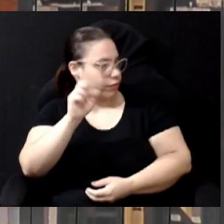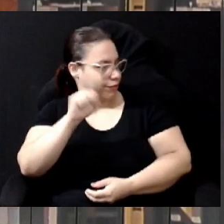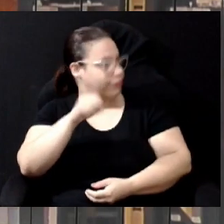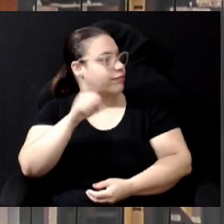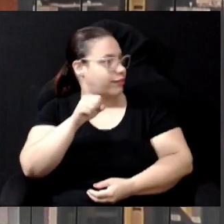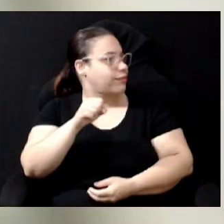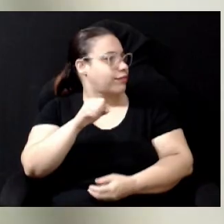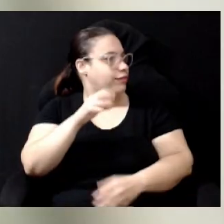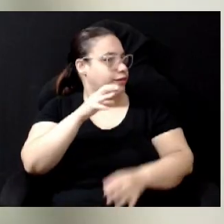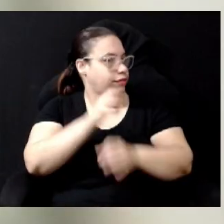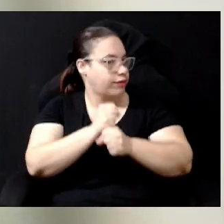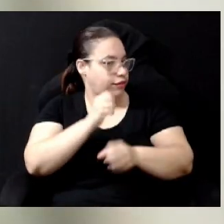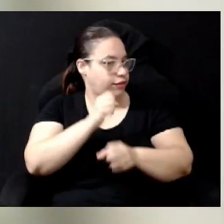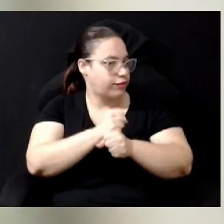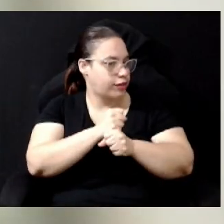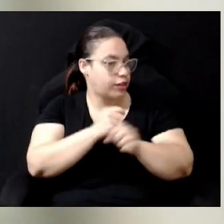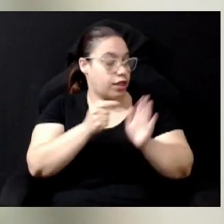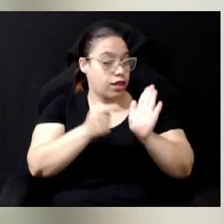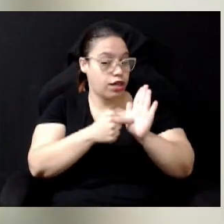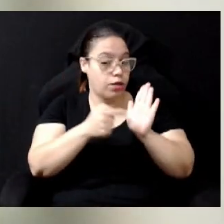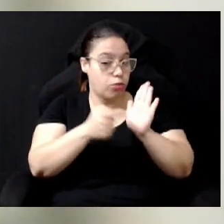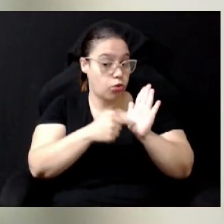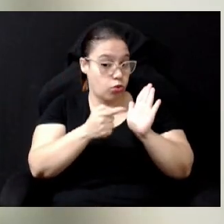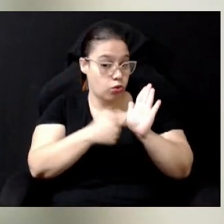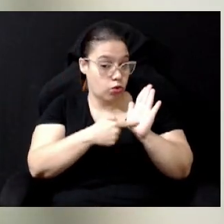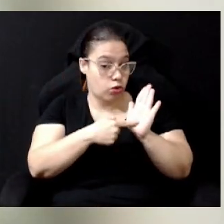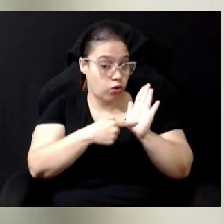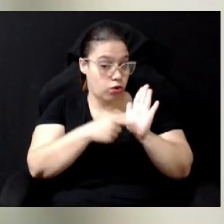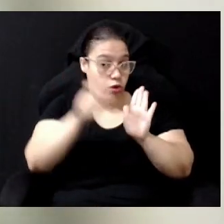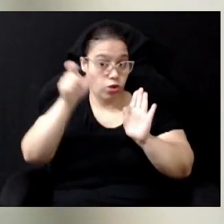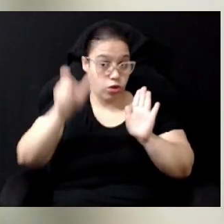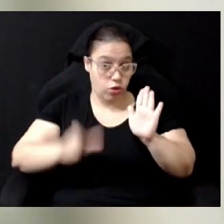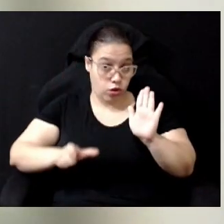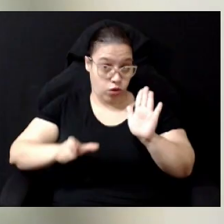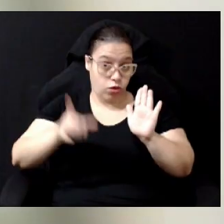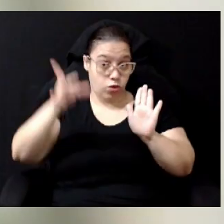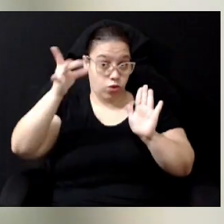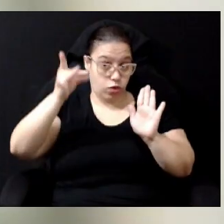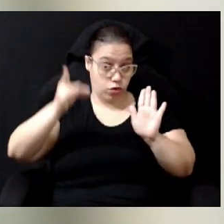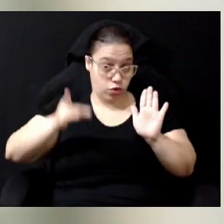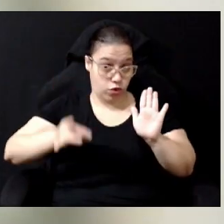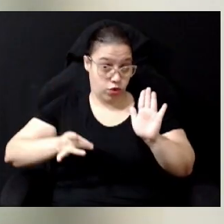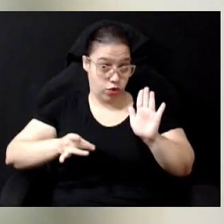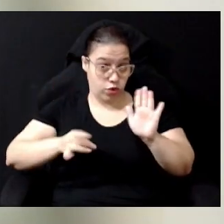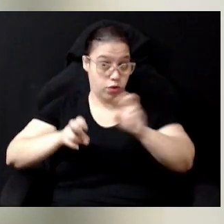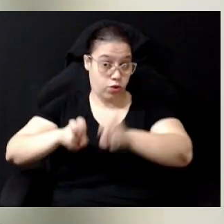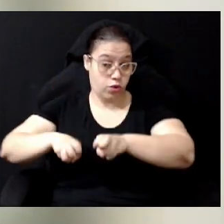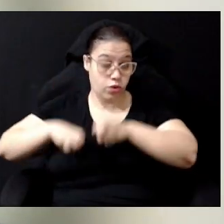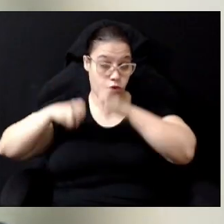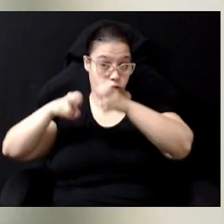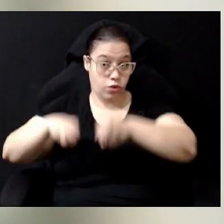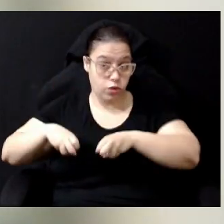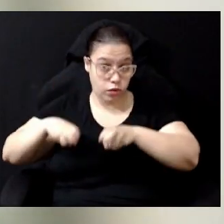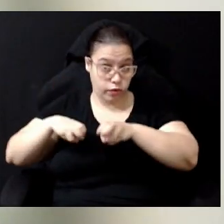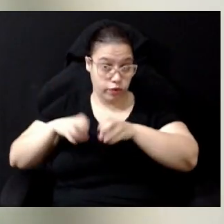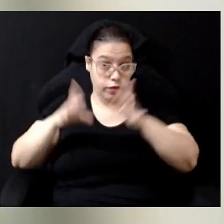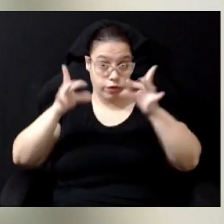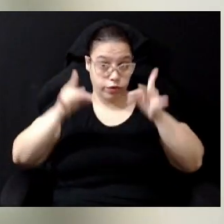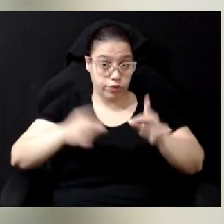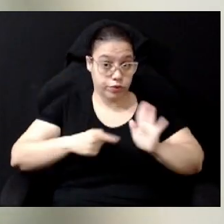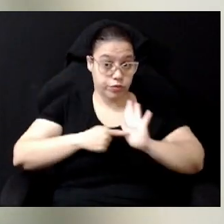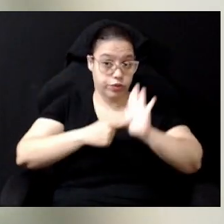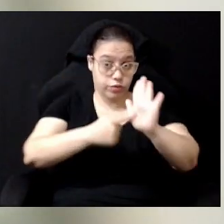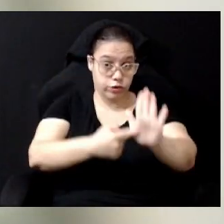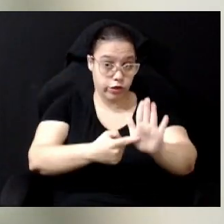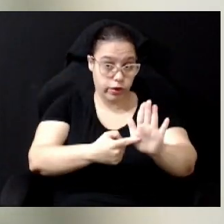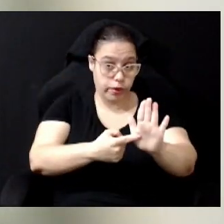Exatamente. Então, a calculadora ela expressa o perfil de um talhão específico ou de uma fazenda em específico e ela